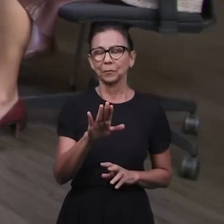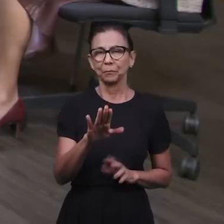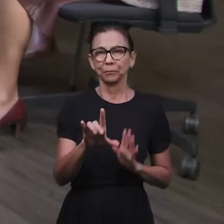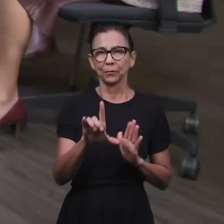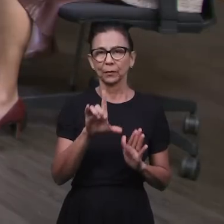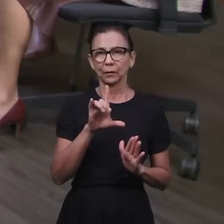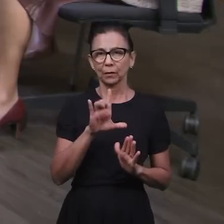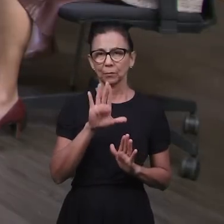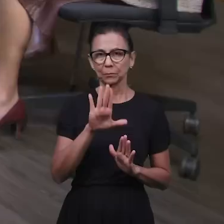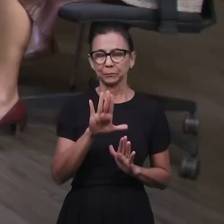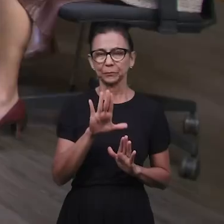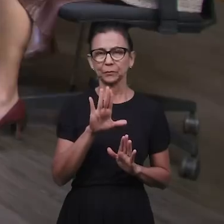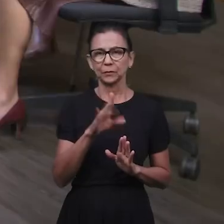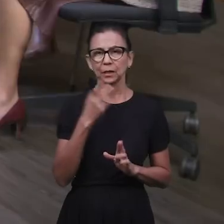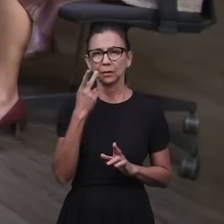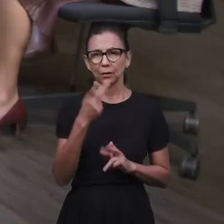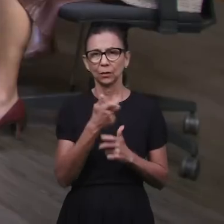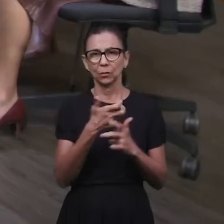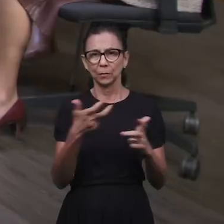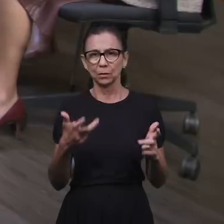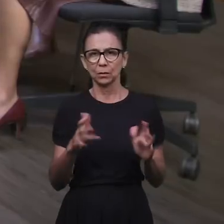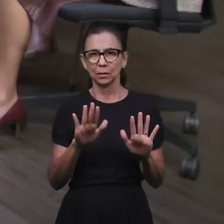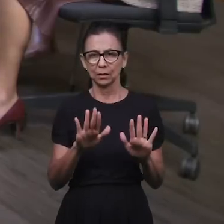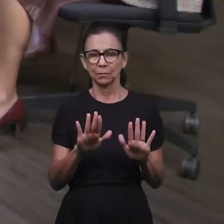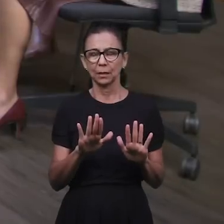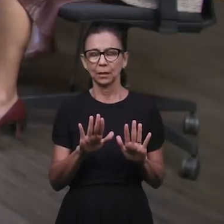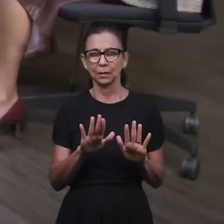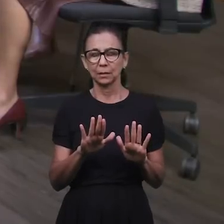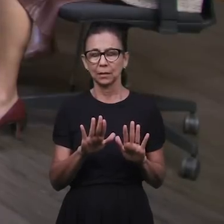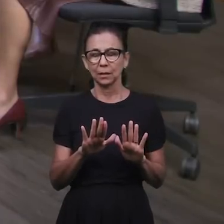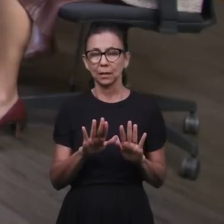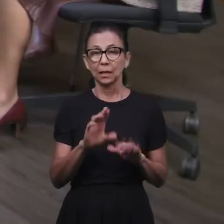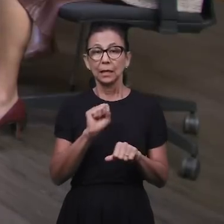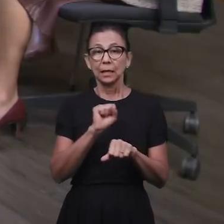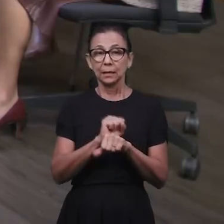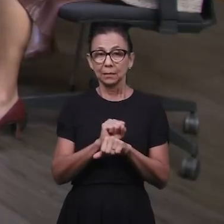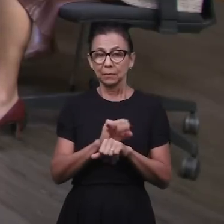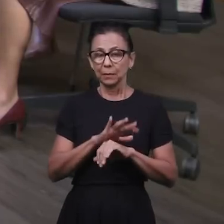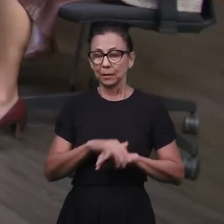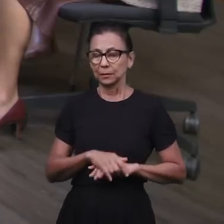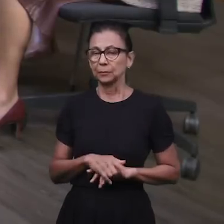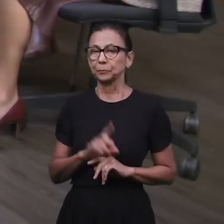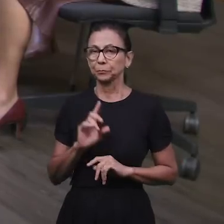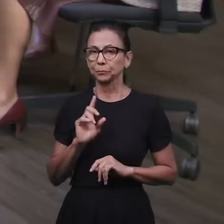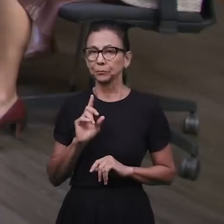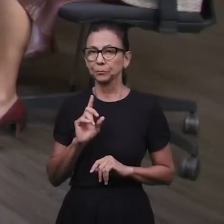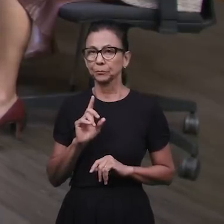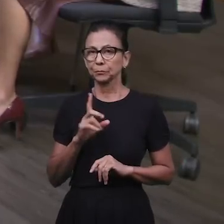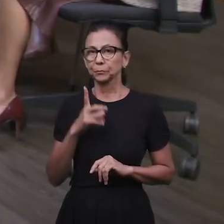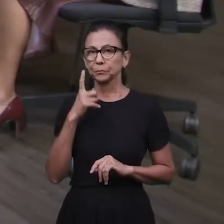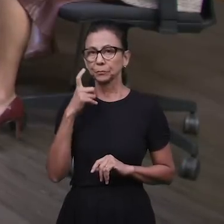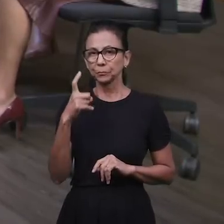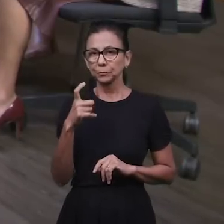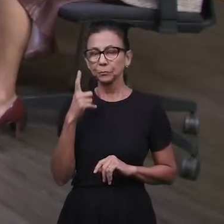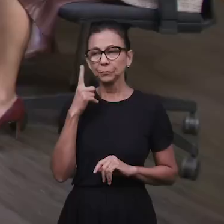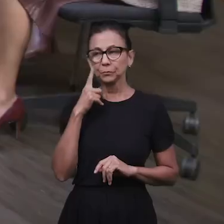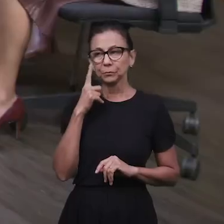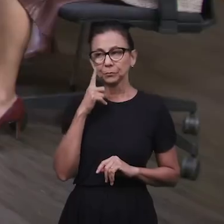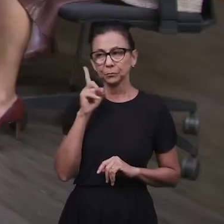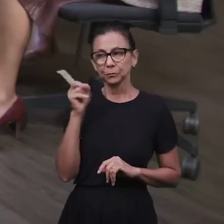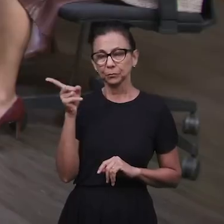que vai entrar agora. Perfeito. E aí, porque aí vai ser muito interessante ouvir essas considerações que você tem a